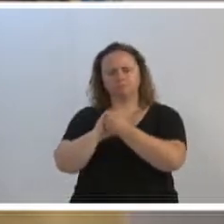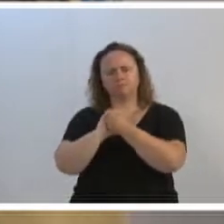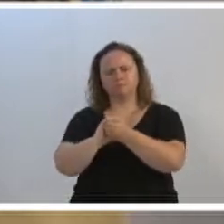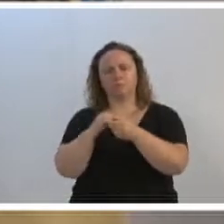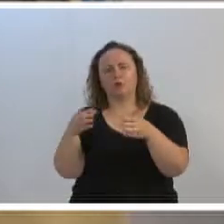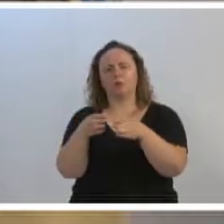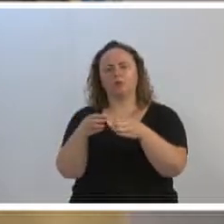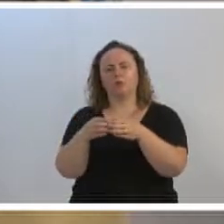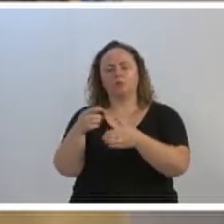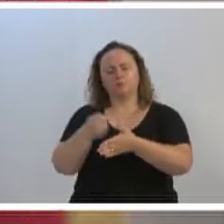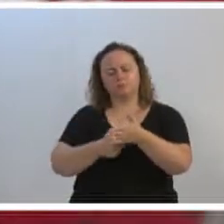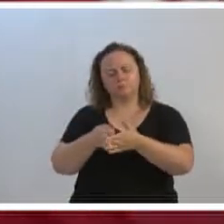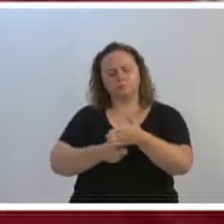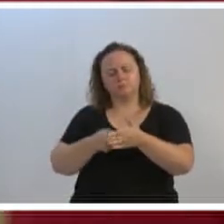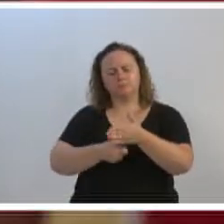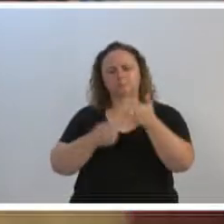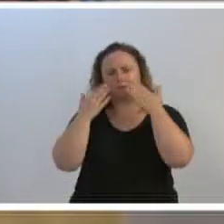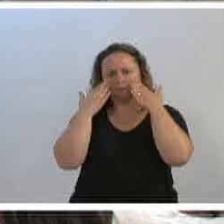mostra sua resistência.